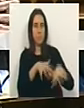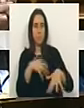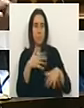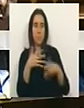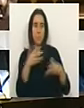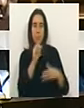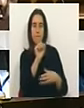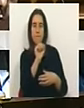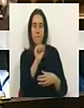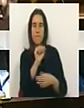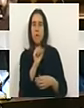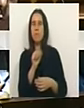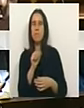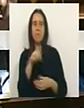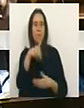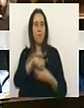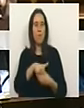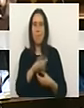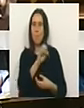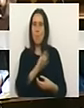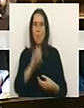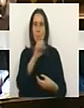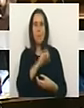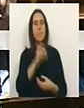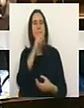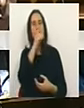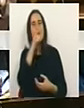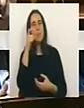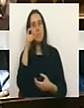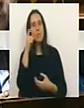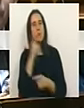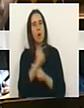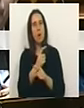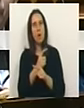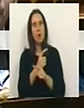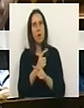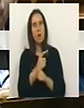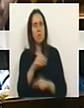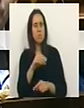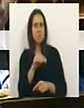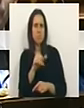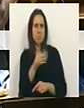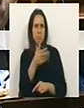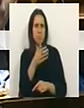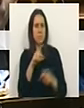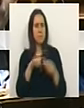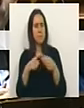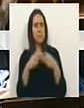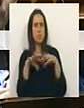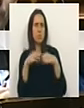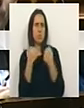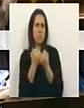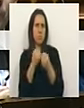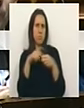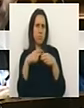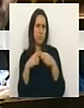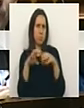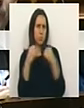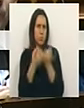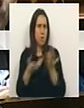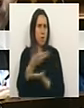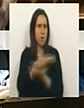sua maioria, voto para apoiar o compromisso que assumiu na segurança com os parceiros sociais na Concertação Social.